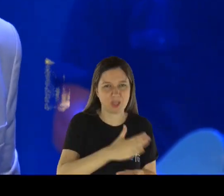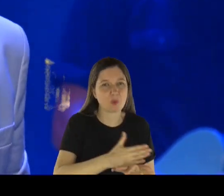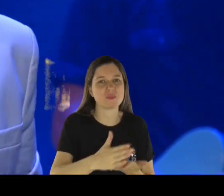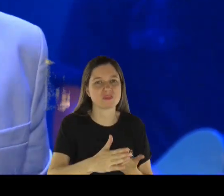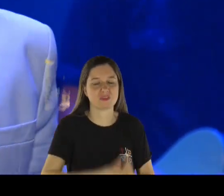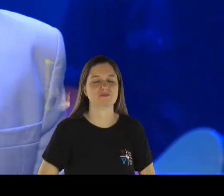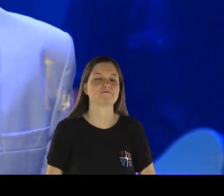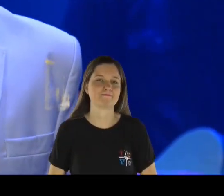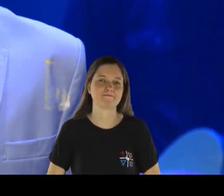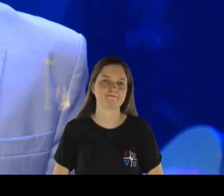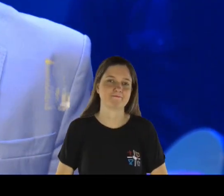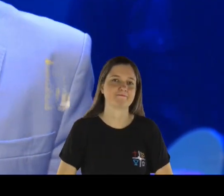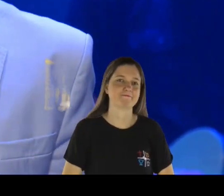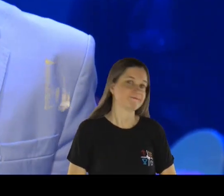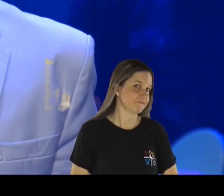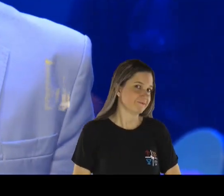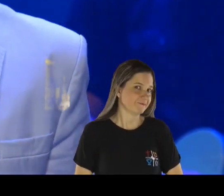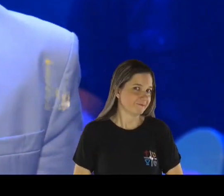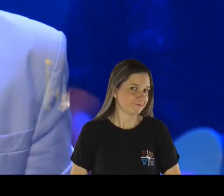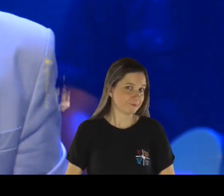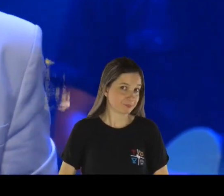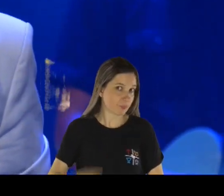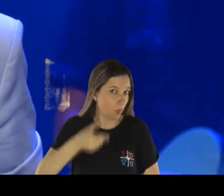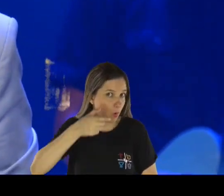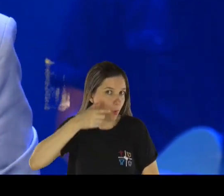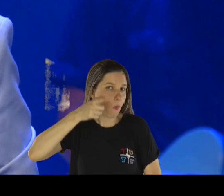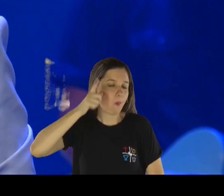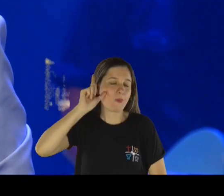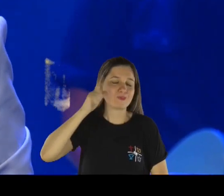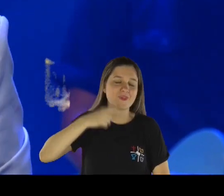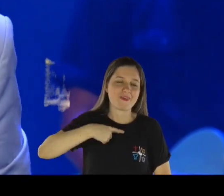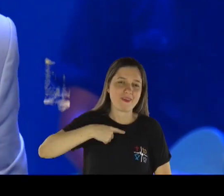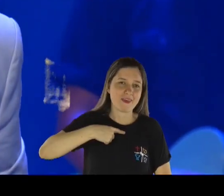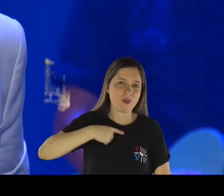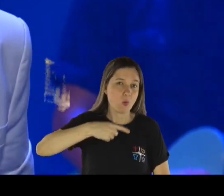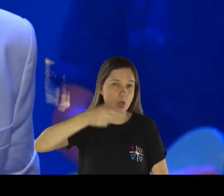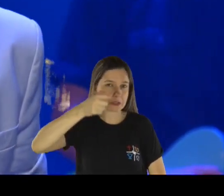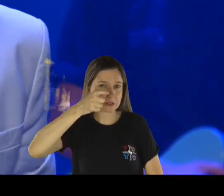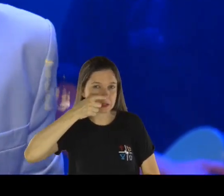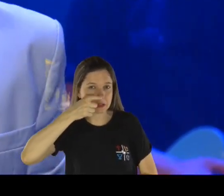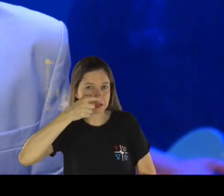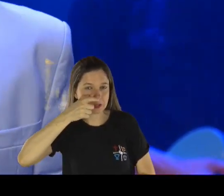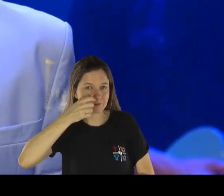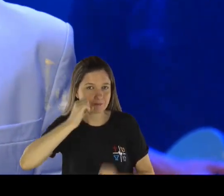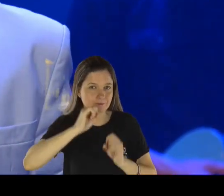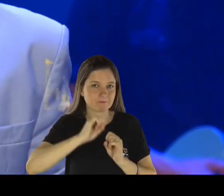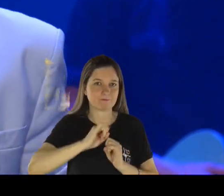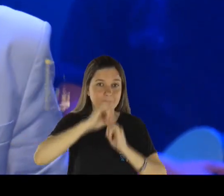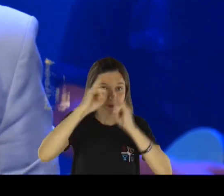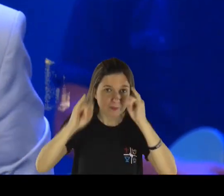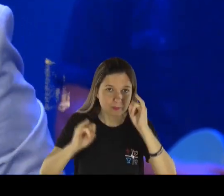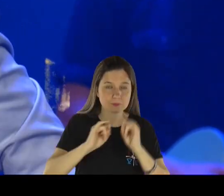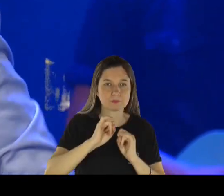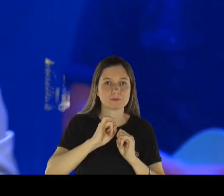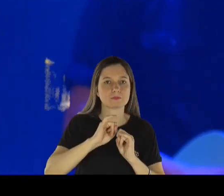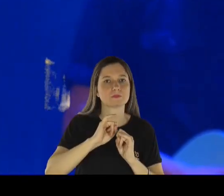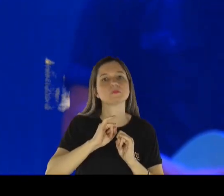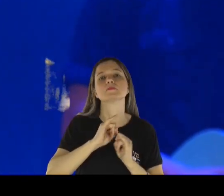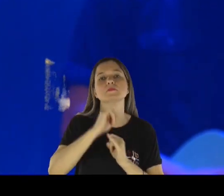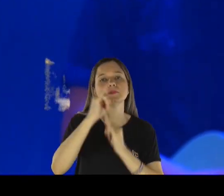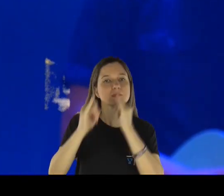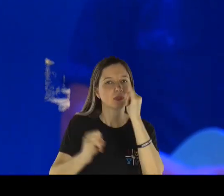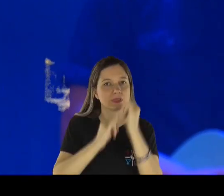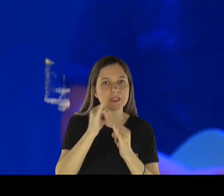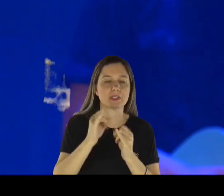soube a notícia, não sei se você vê na internet. Eu até falei para mim mesmo, falei para ele: não vou ver mais notícia, que deixa a gente tenta resolver os problemas, mas não